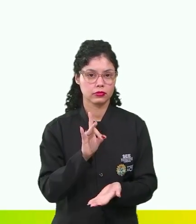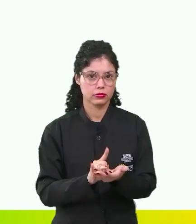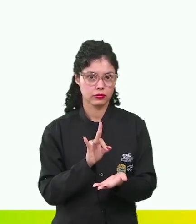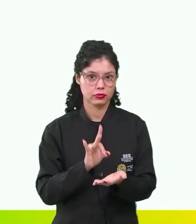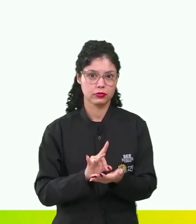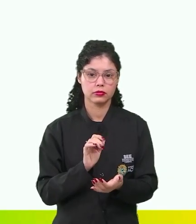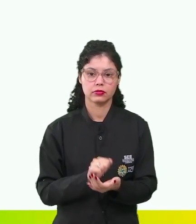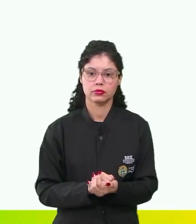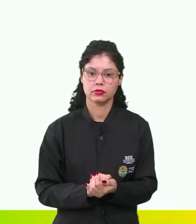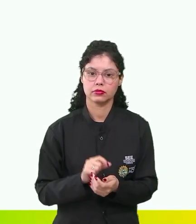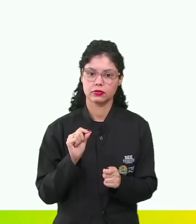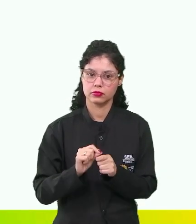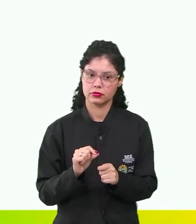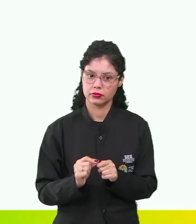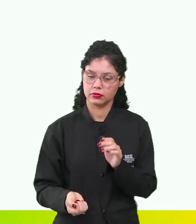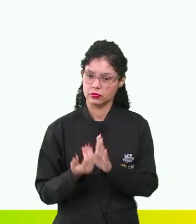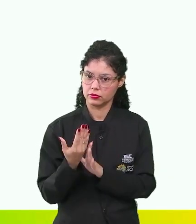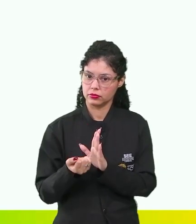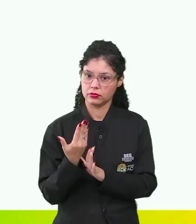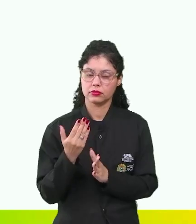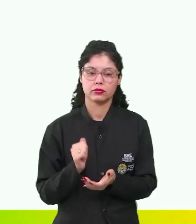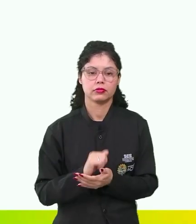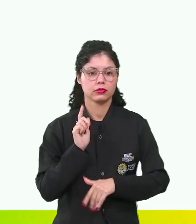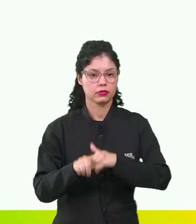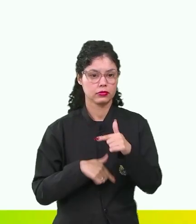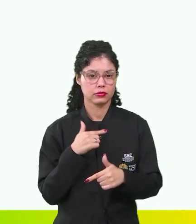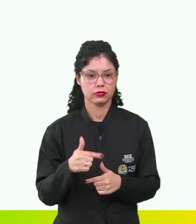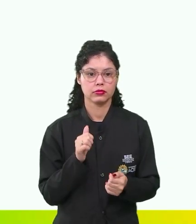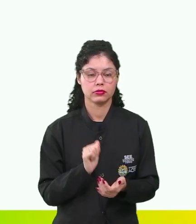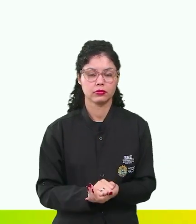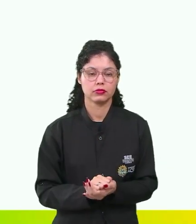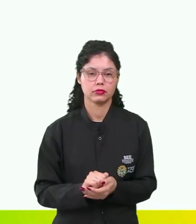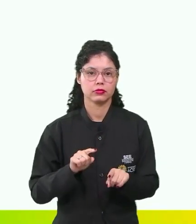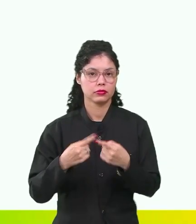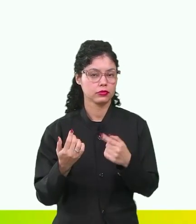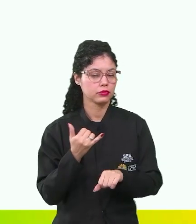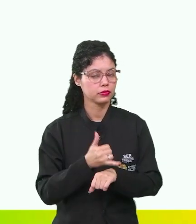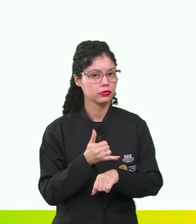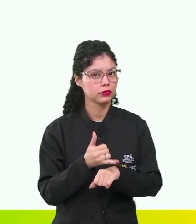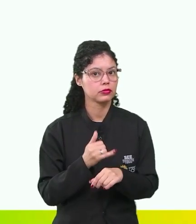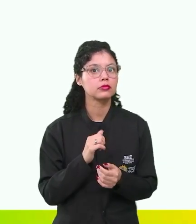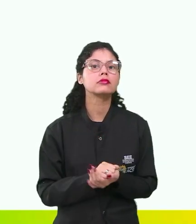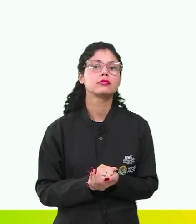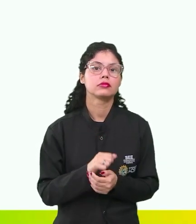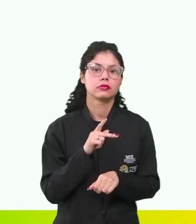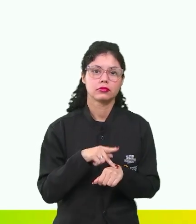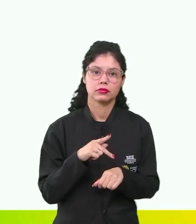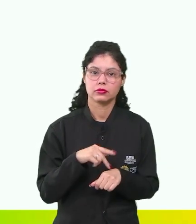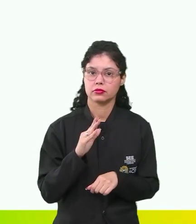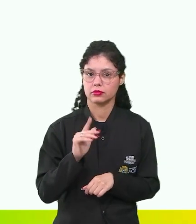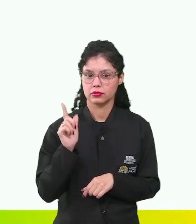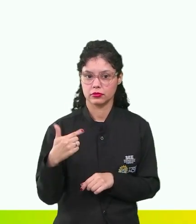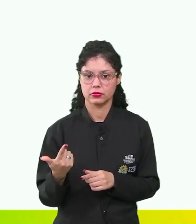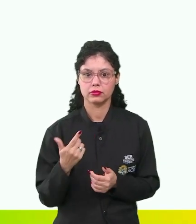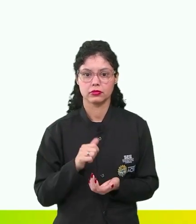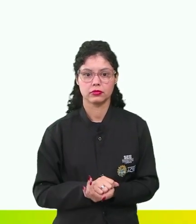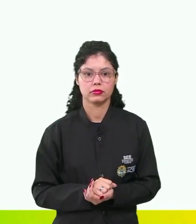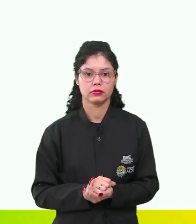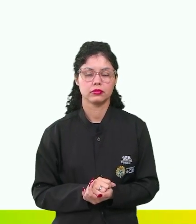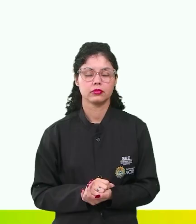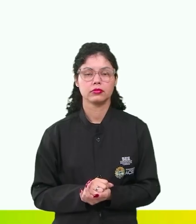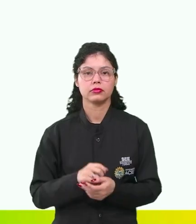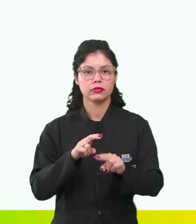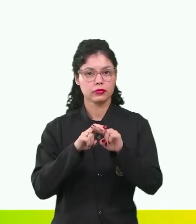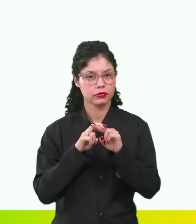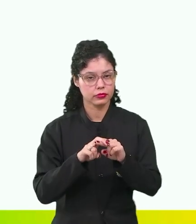quando eu faço uma obra, eu posso saber trabalhar de ferreiro, mas quem sabe trabalhar de pedreiro já é o outro. Então, é por isso